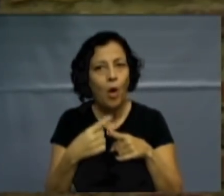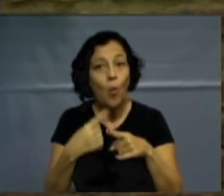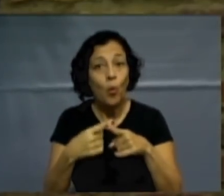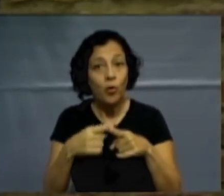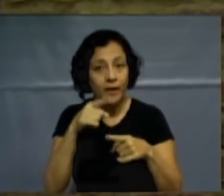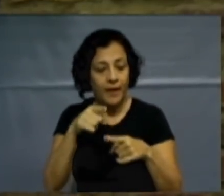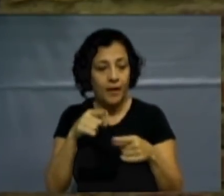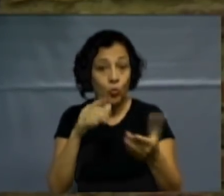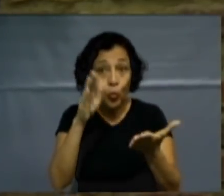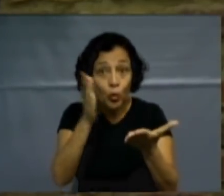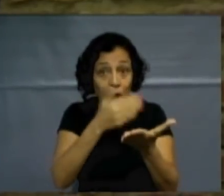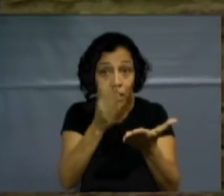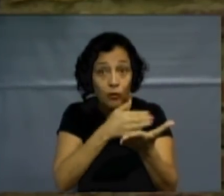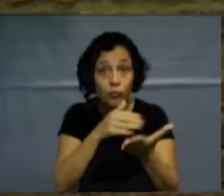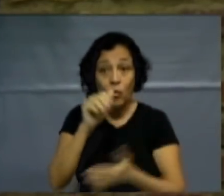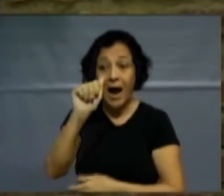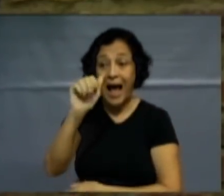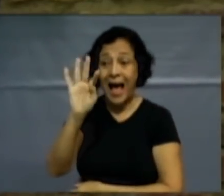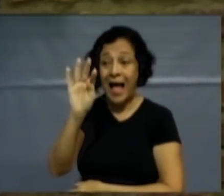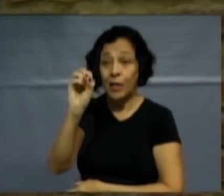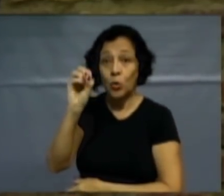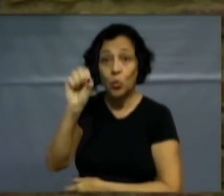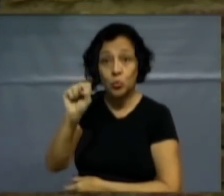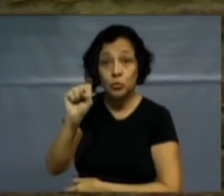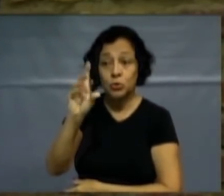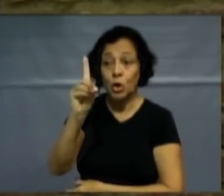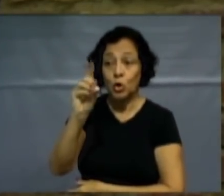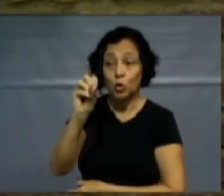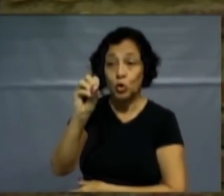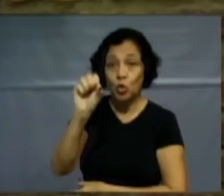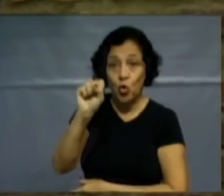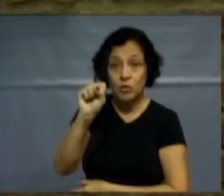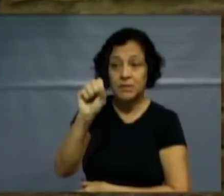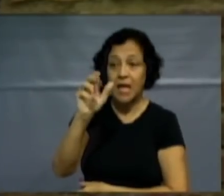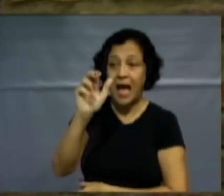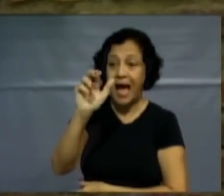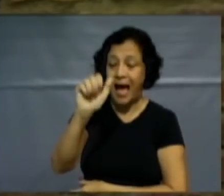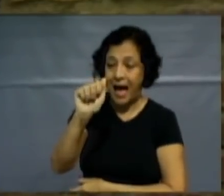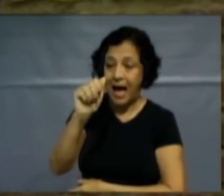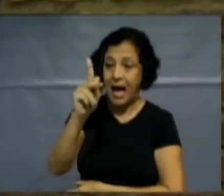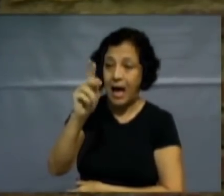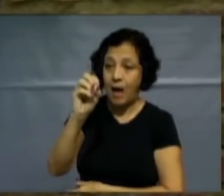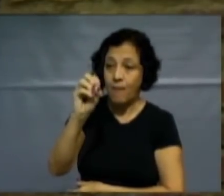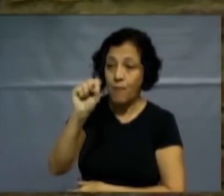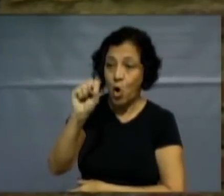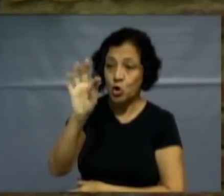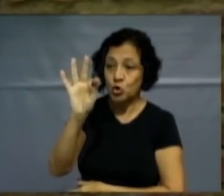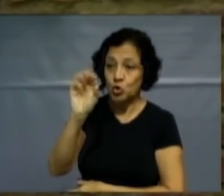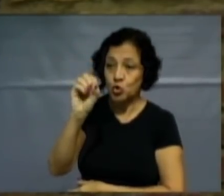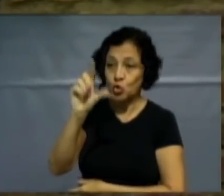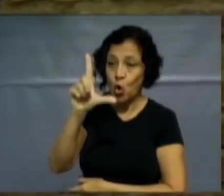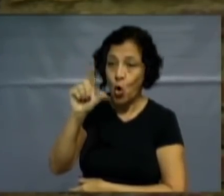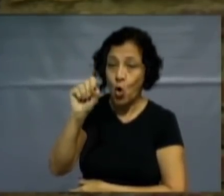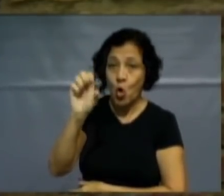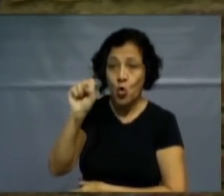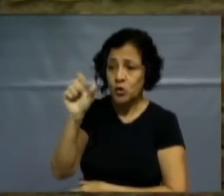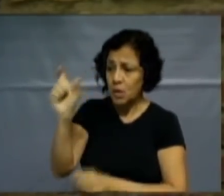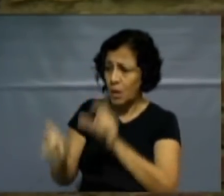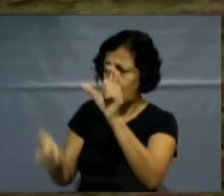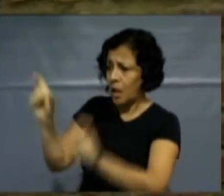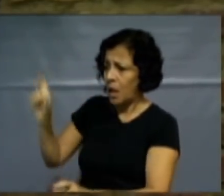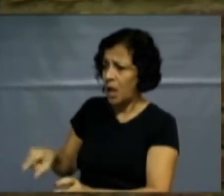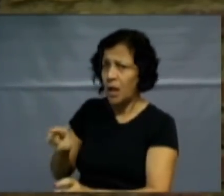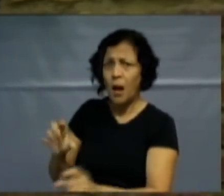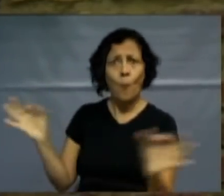nós vamos conhecer melhor a intimidade dos apóstolos. Nós vamos ver que eles eram imperfeitos, que Jesus não escolheu ninguém perfeito